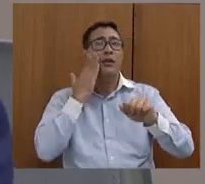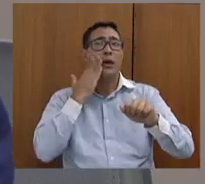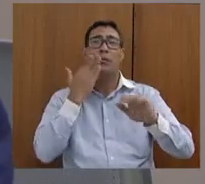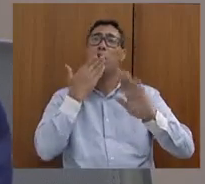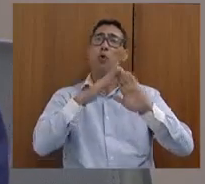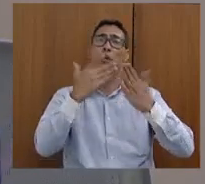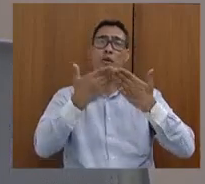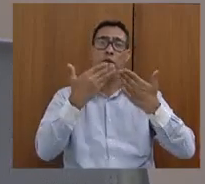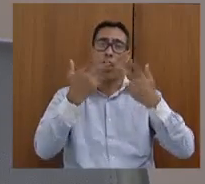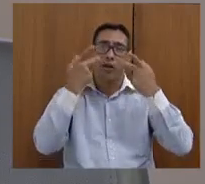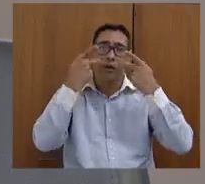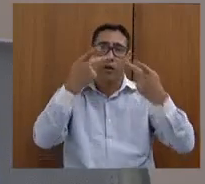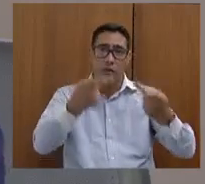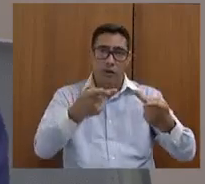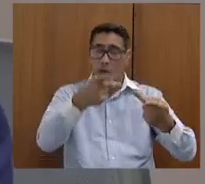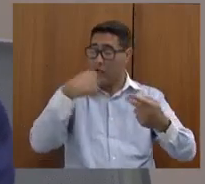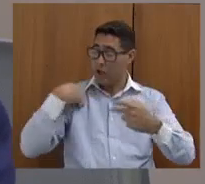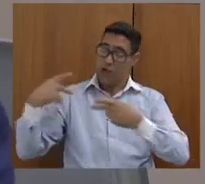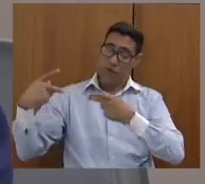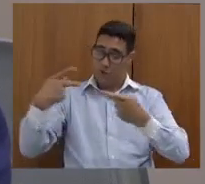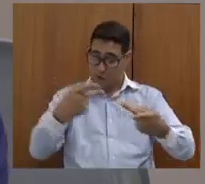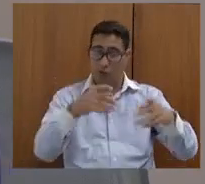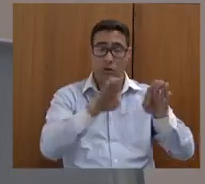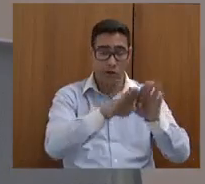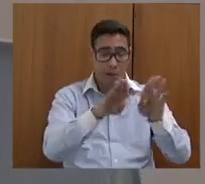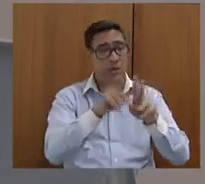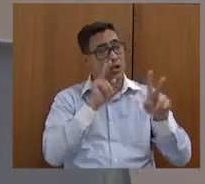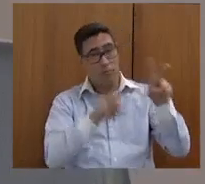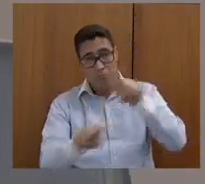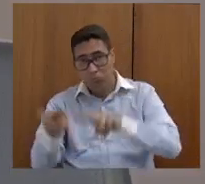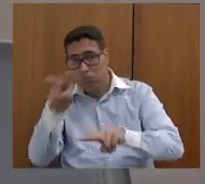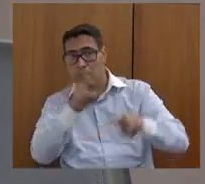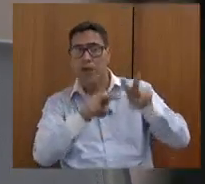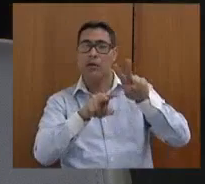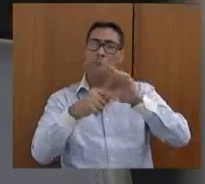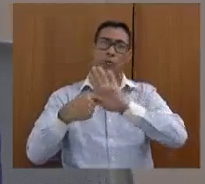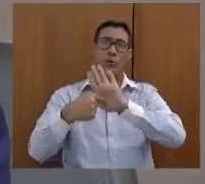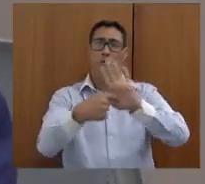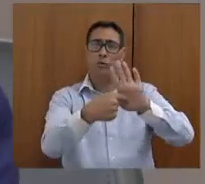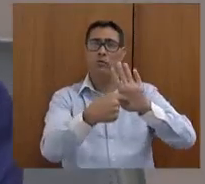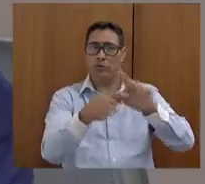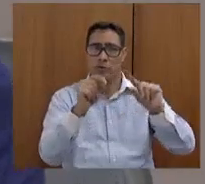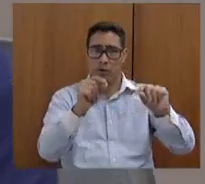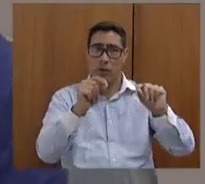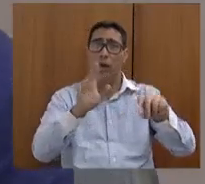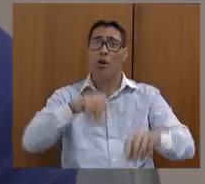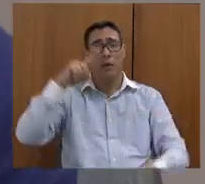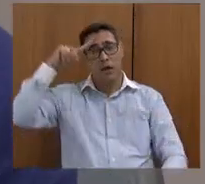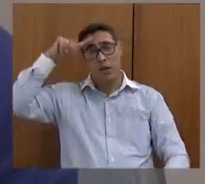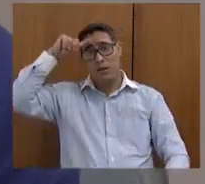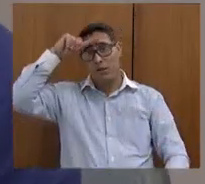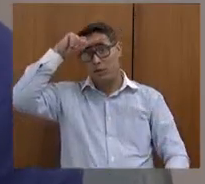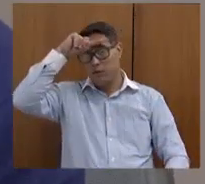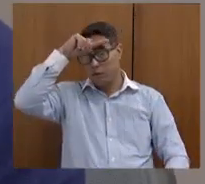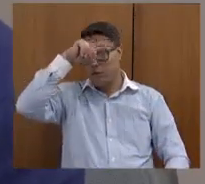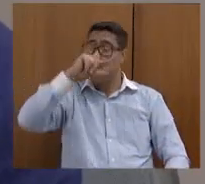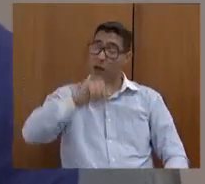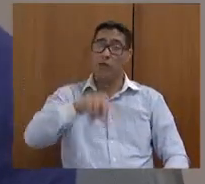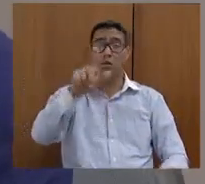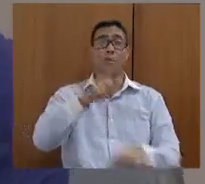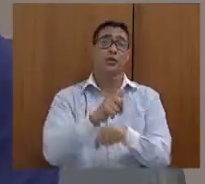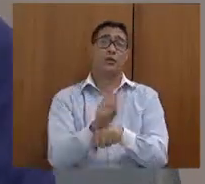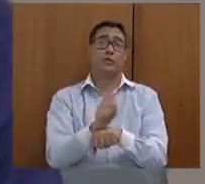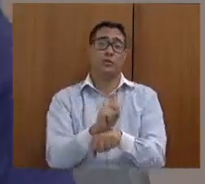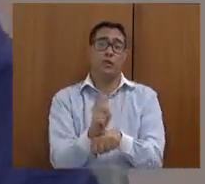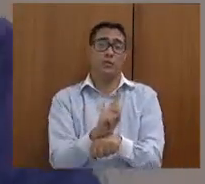foram visitadas Nós visitamos e olhamos demonstra muito uma dificuldade de gestão porque